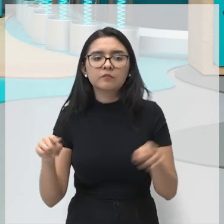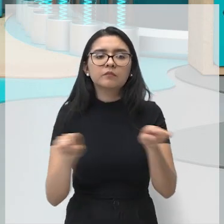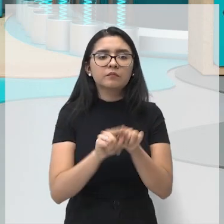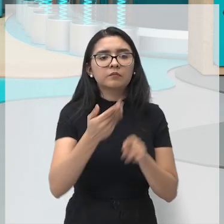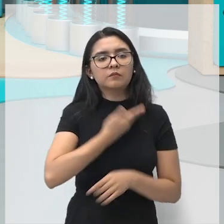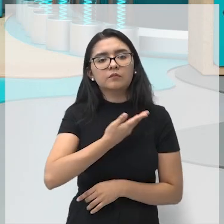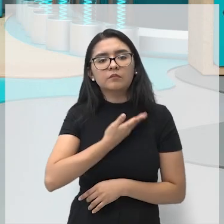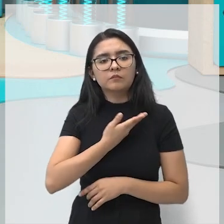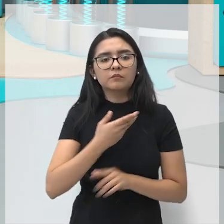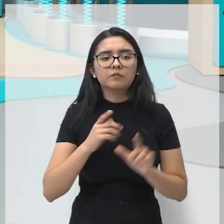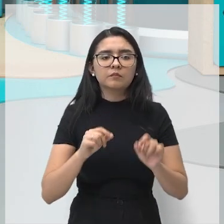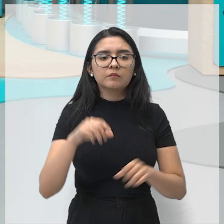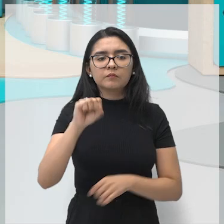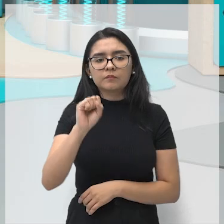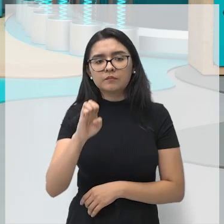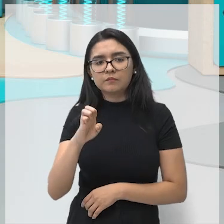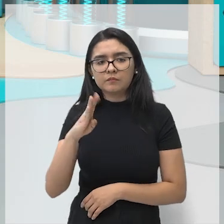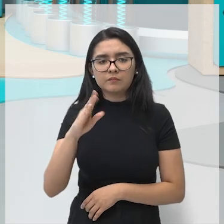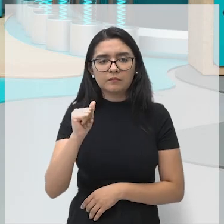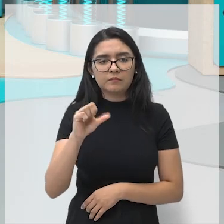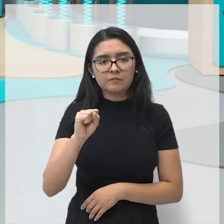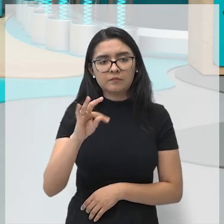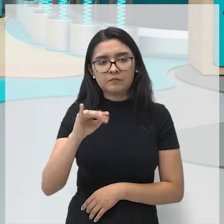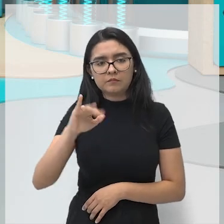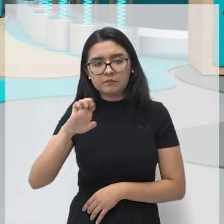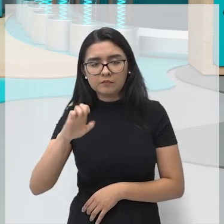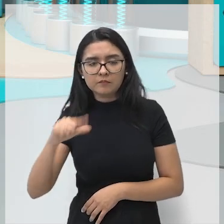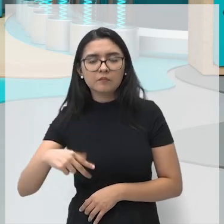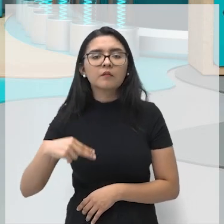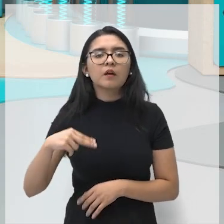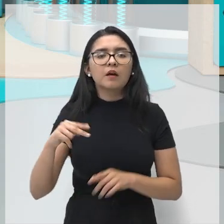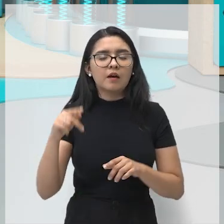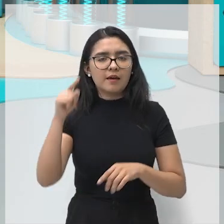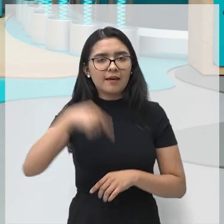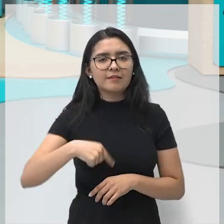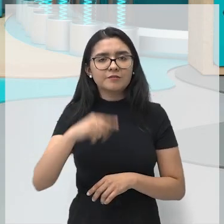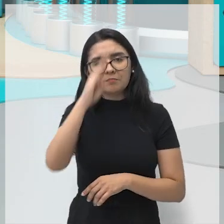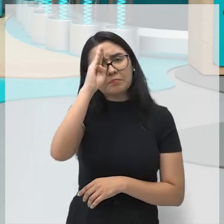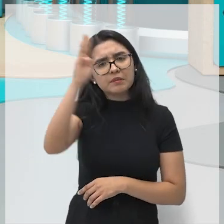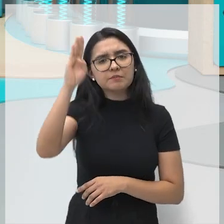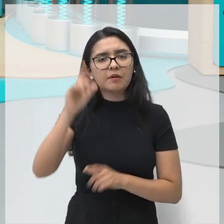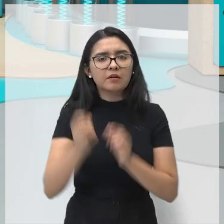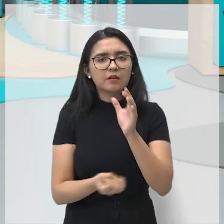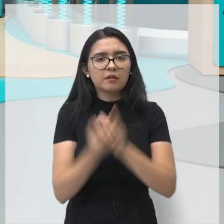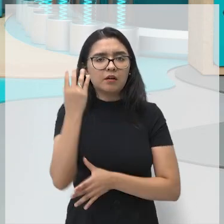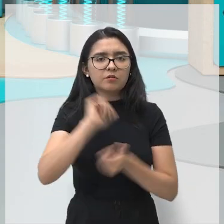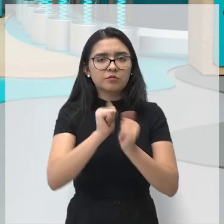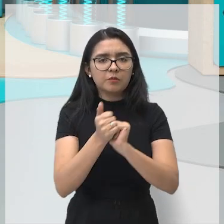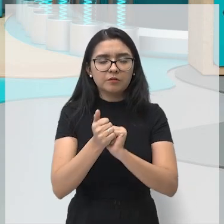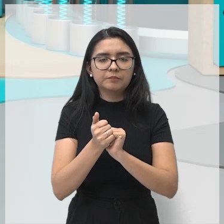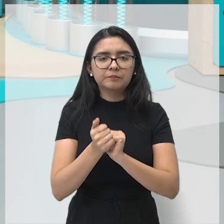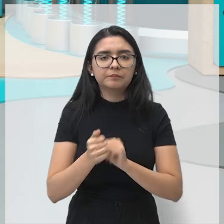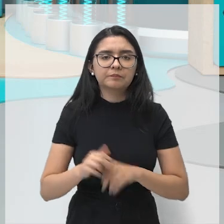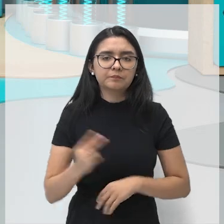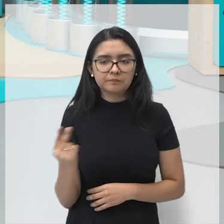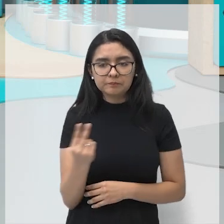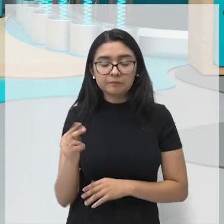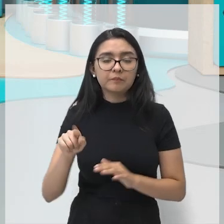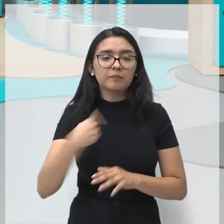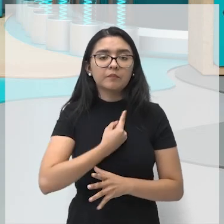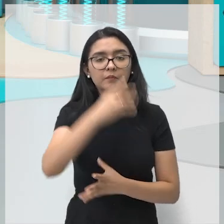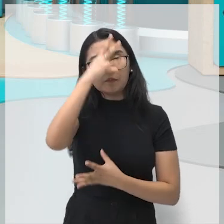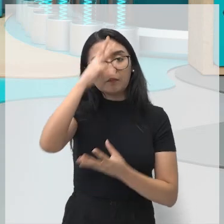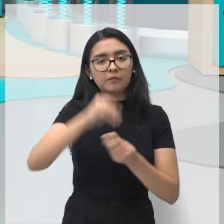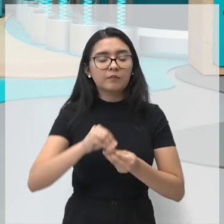amigo Sébastien Foucan, que são considerados os pais da modalidade. Para a gente entender um